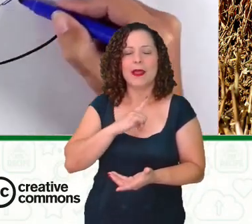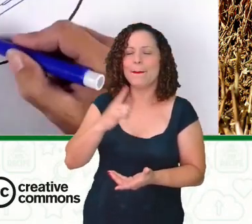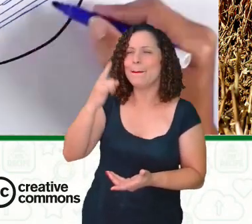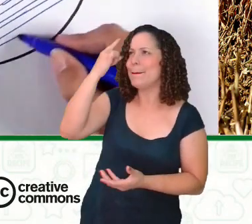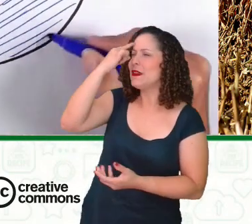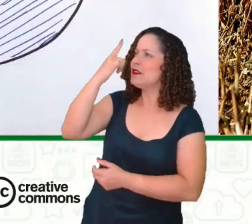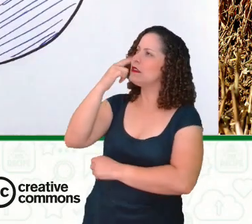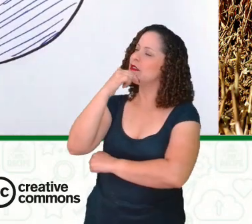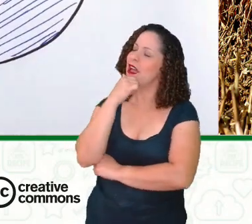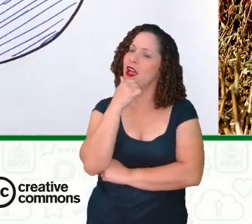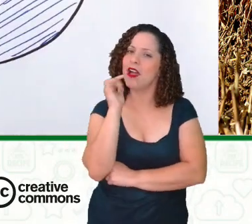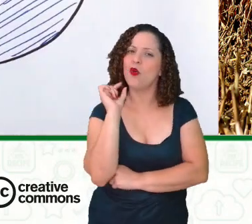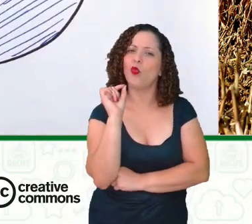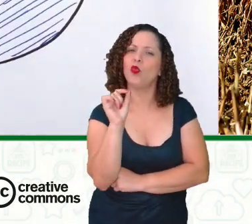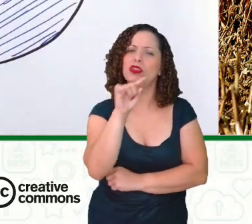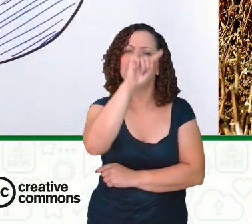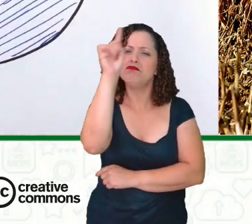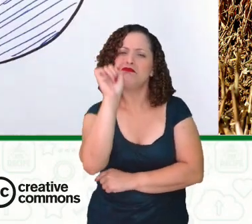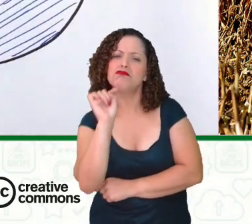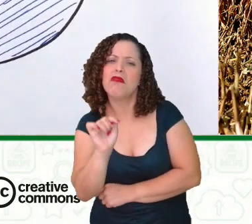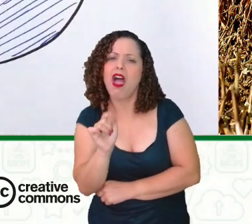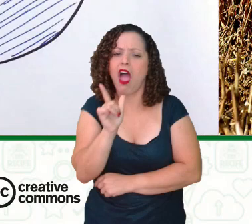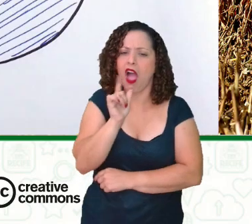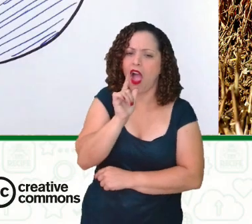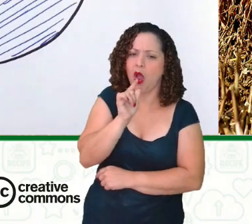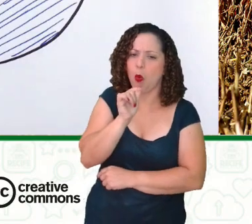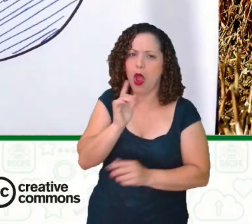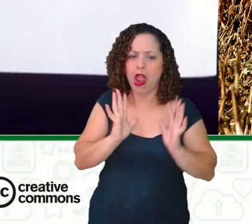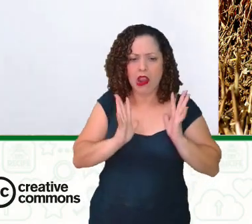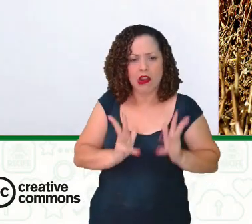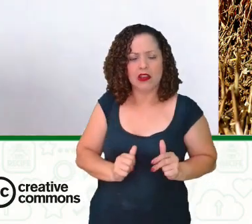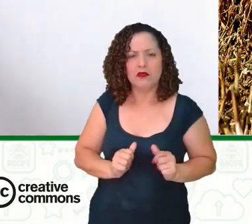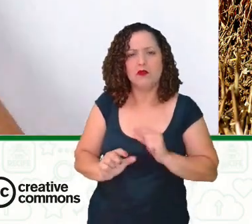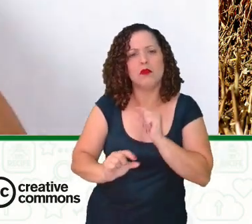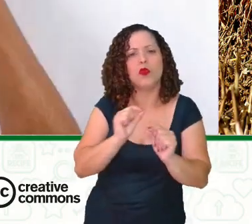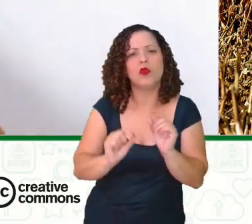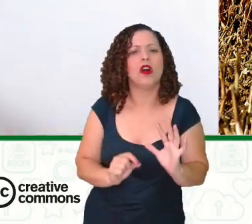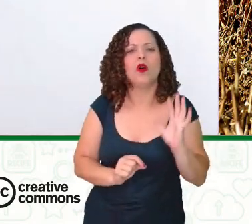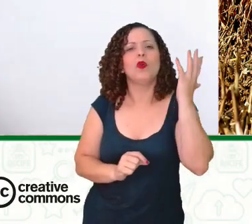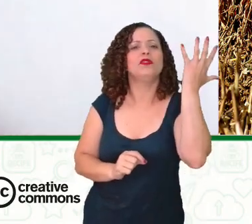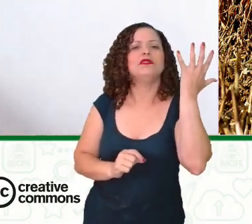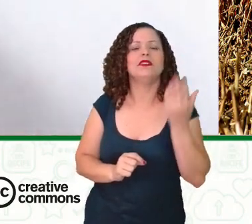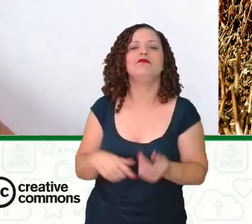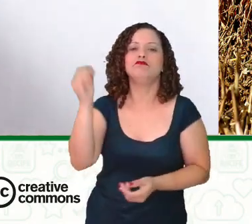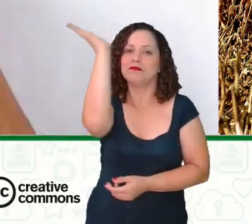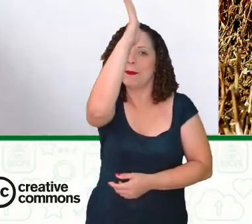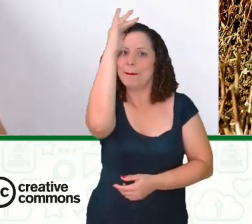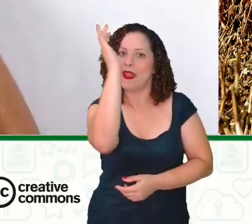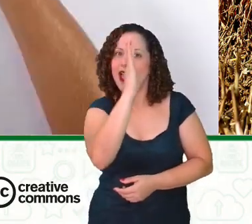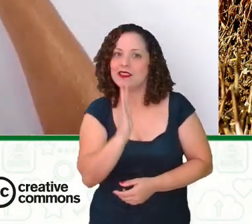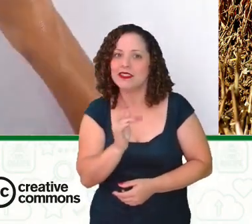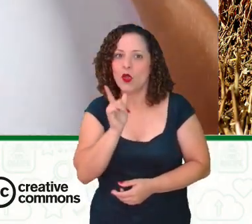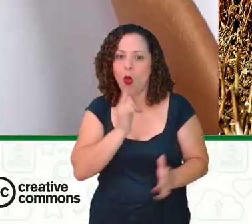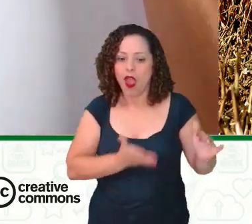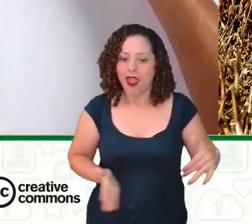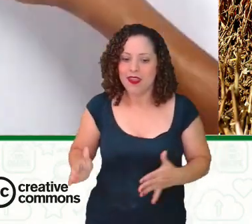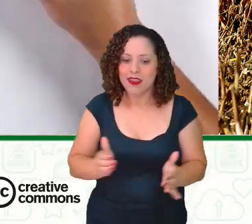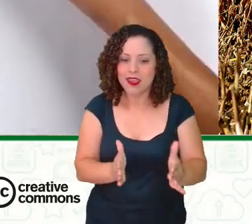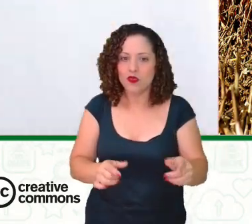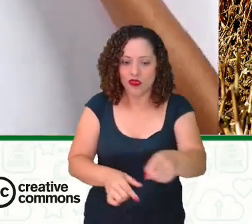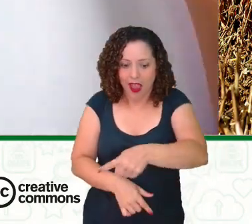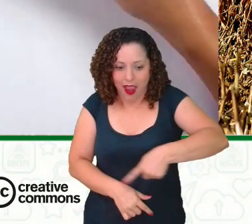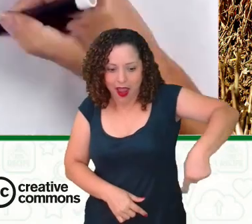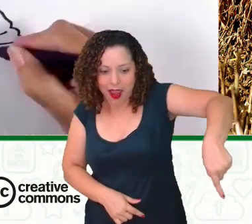perguntado o que está havendo com a nossa água potável. No Brasil, rios, lagos e poços não